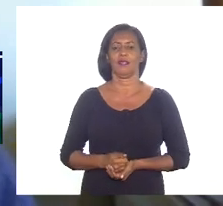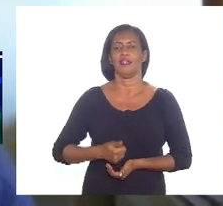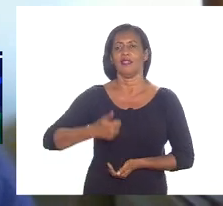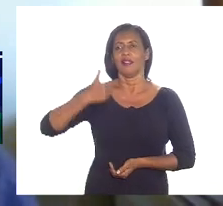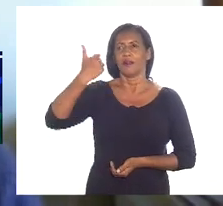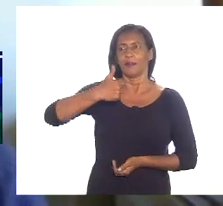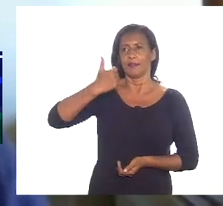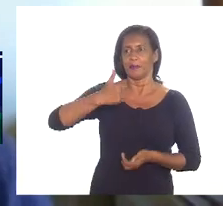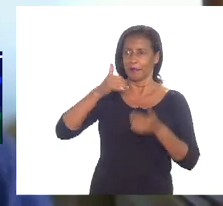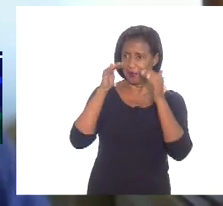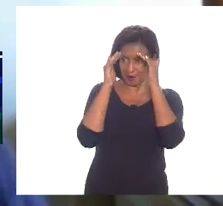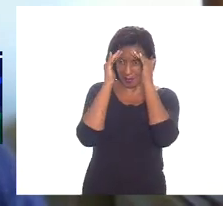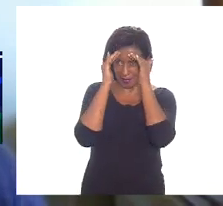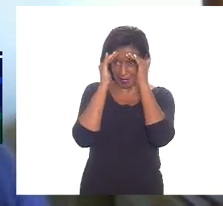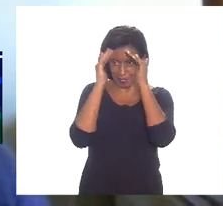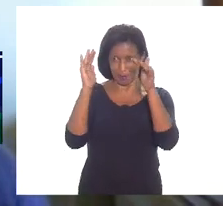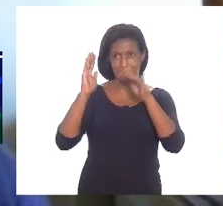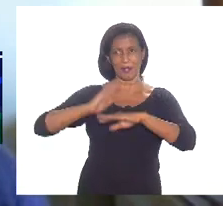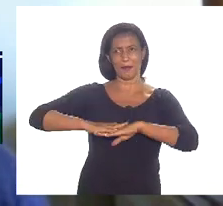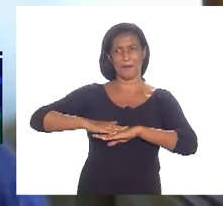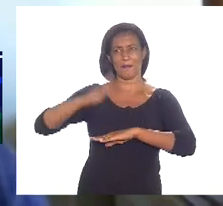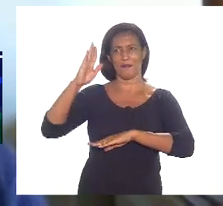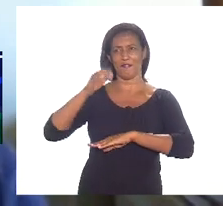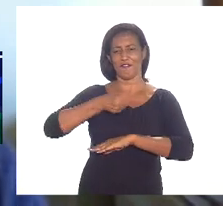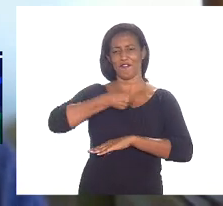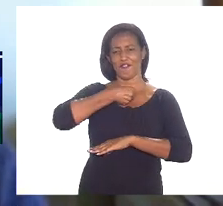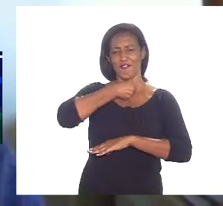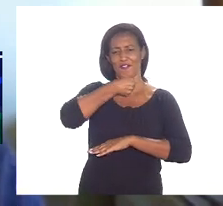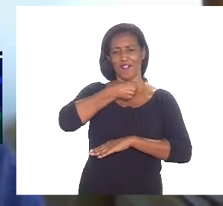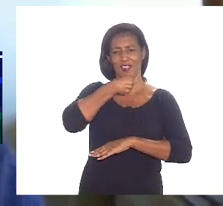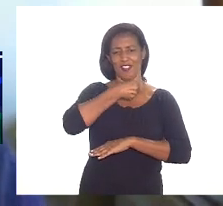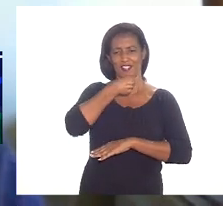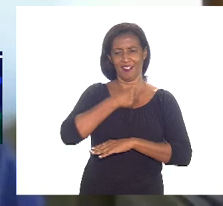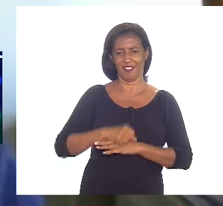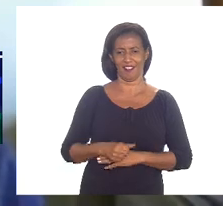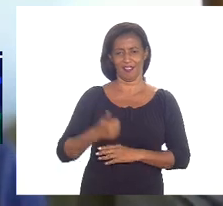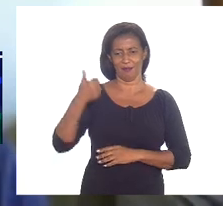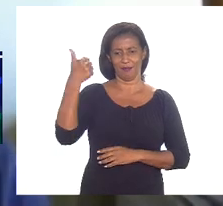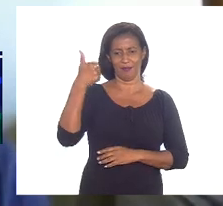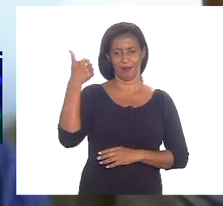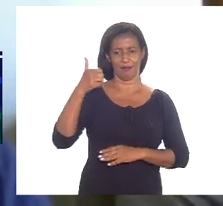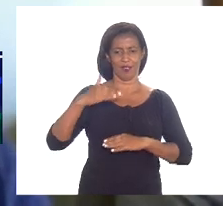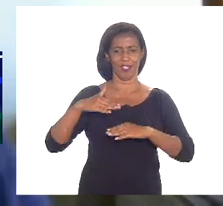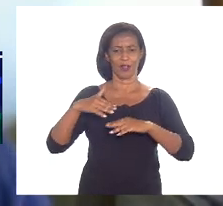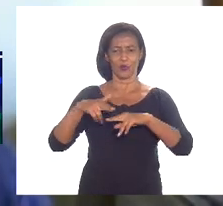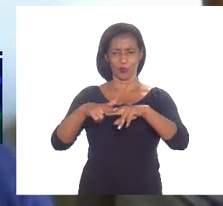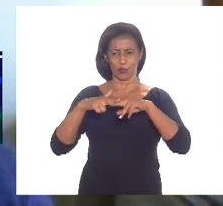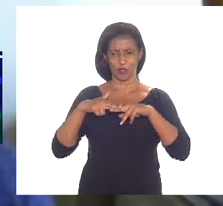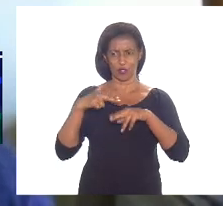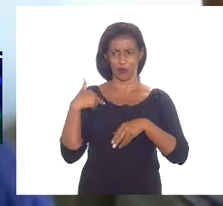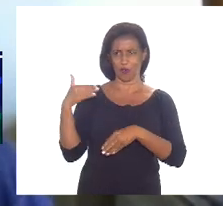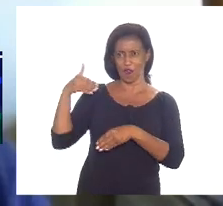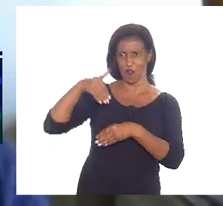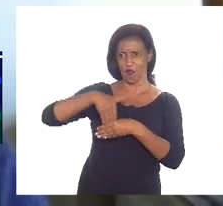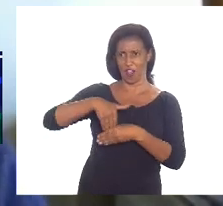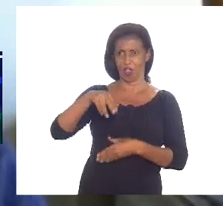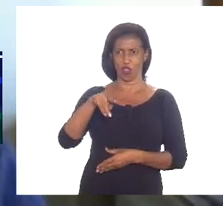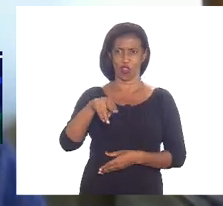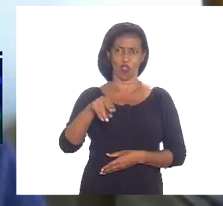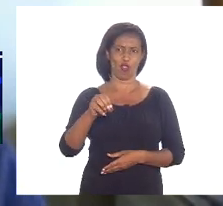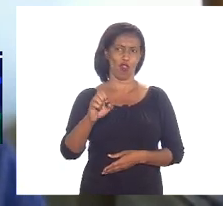tempo respeito aos mais velhos o primeiro motivo da votar no normal de Carvalho o